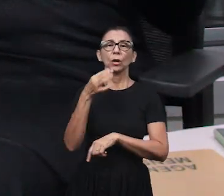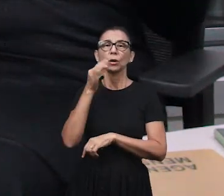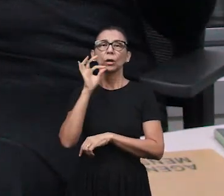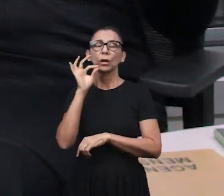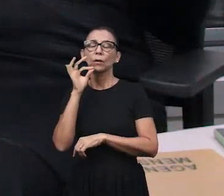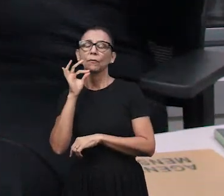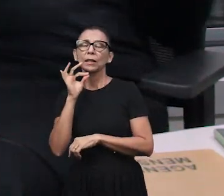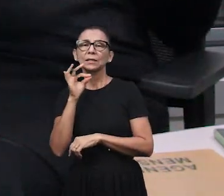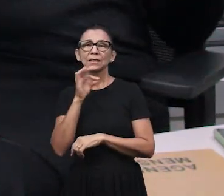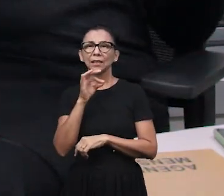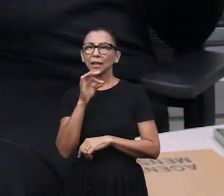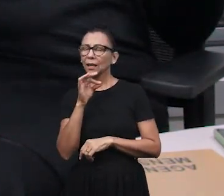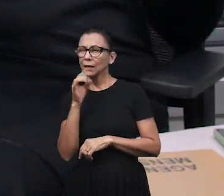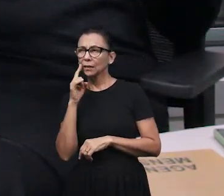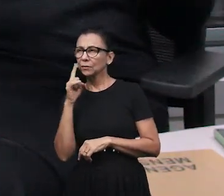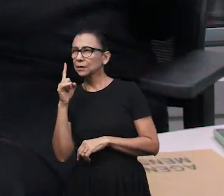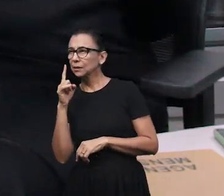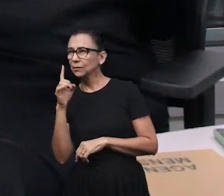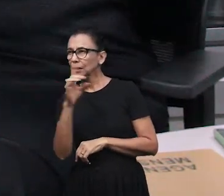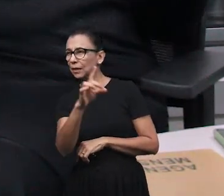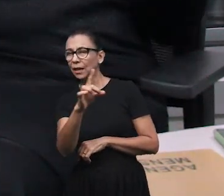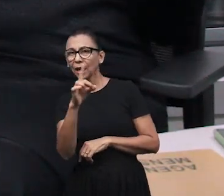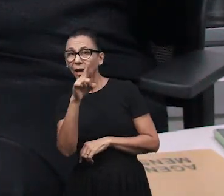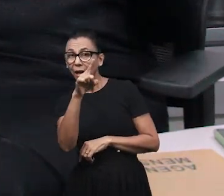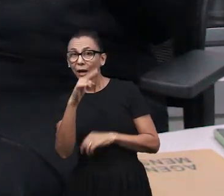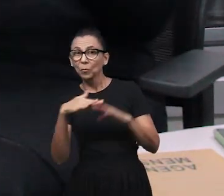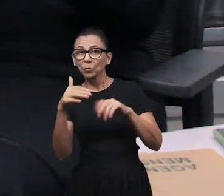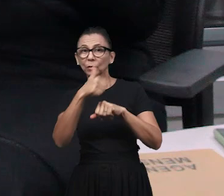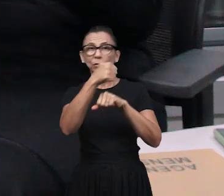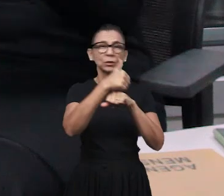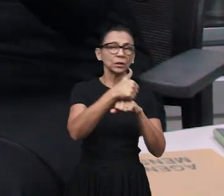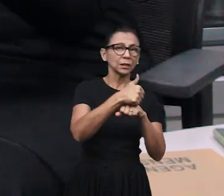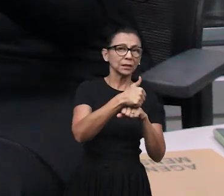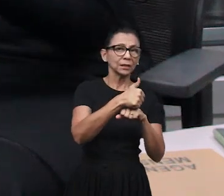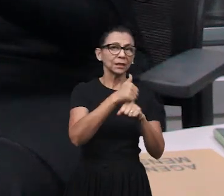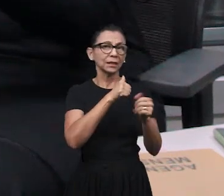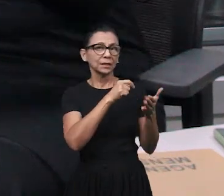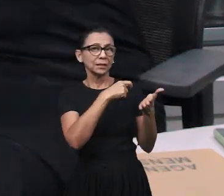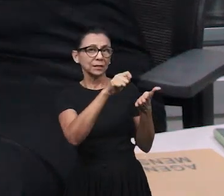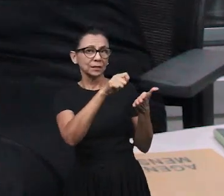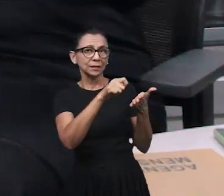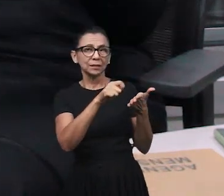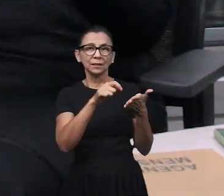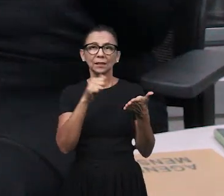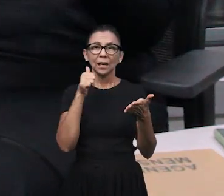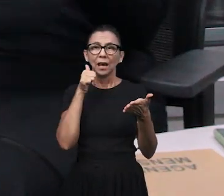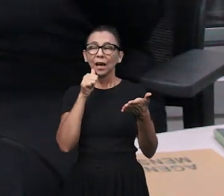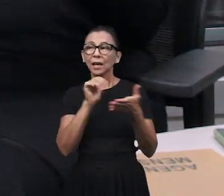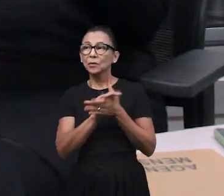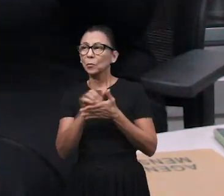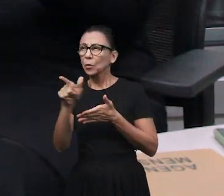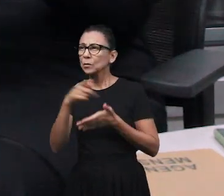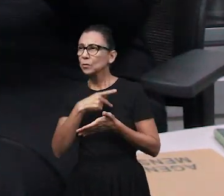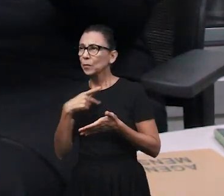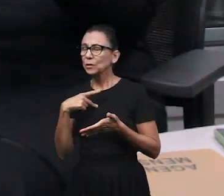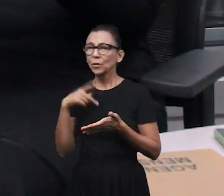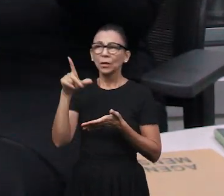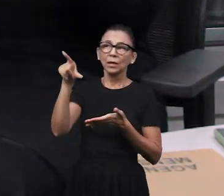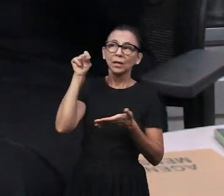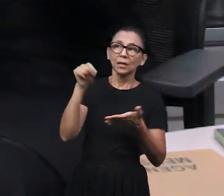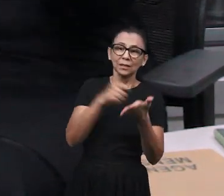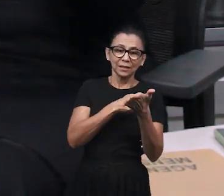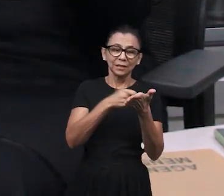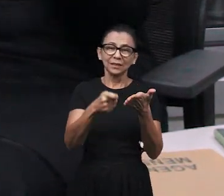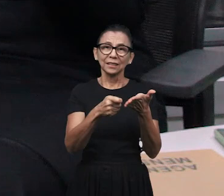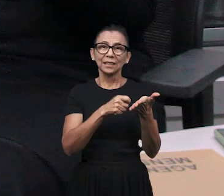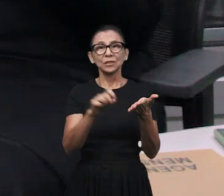conhece a irmã da Copa, que é uma profissional, aí já está fazendo uma pauta. Aí tem um pastor aqui, já vai fazendo. A esposa dele, quando eu via, já